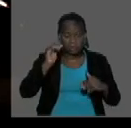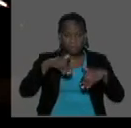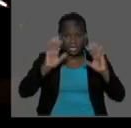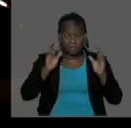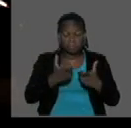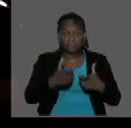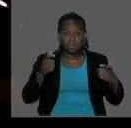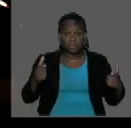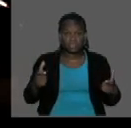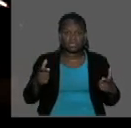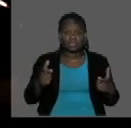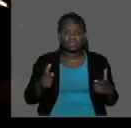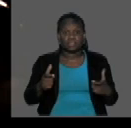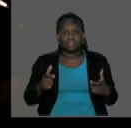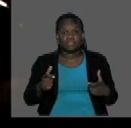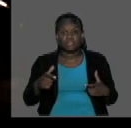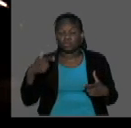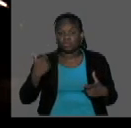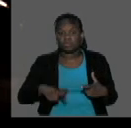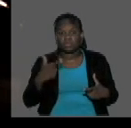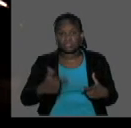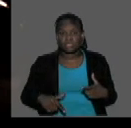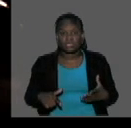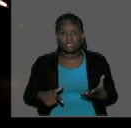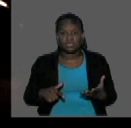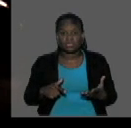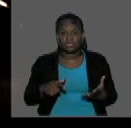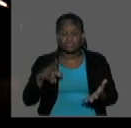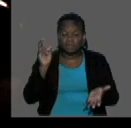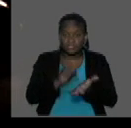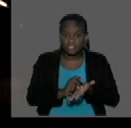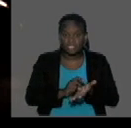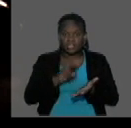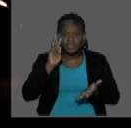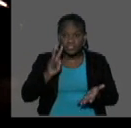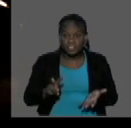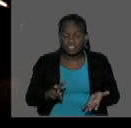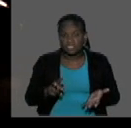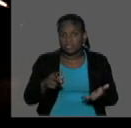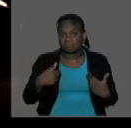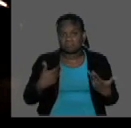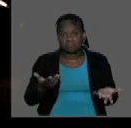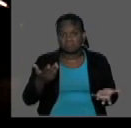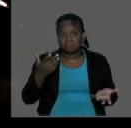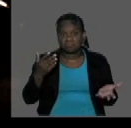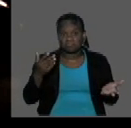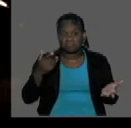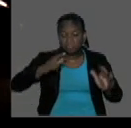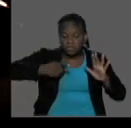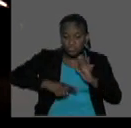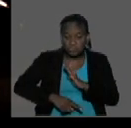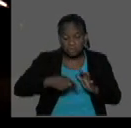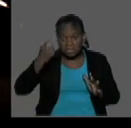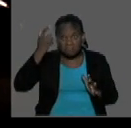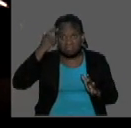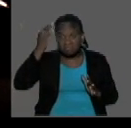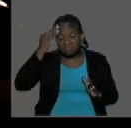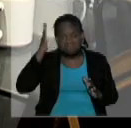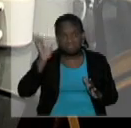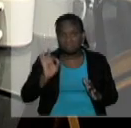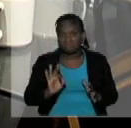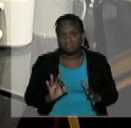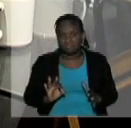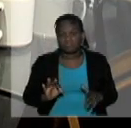na sua maioria, eles não têm essa realidade mais complexa na cabeça